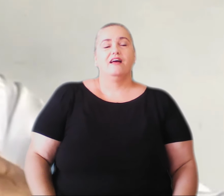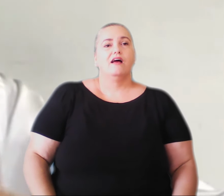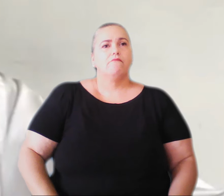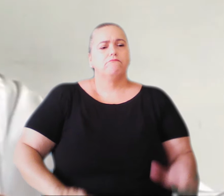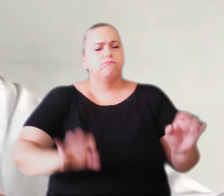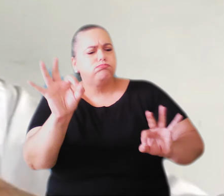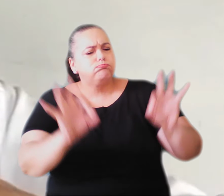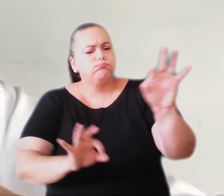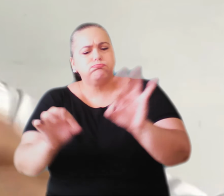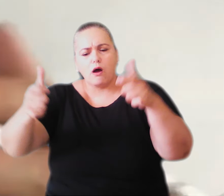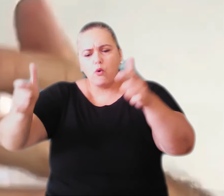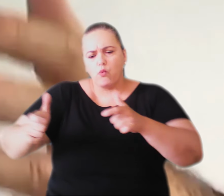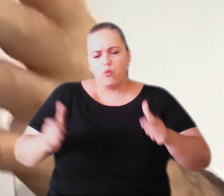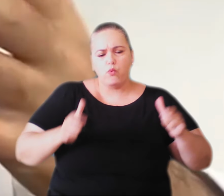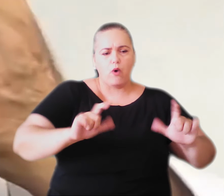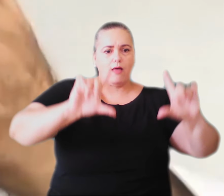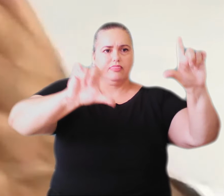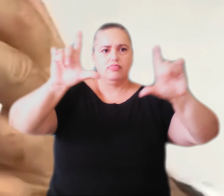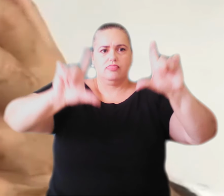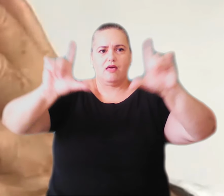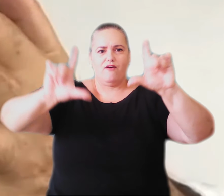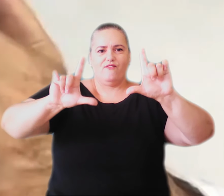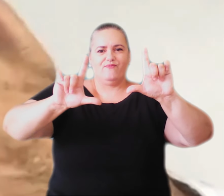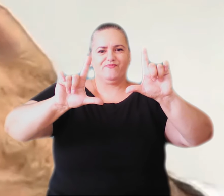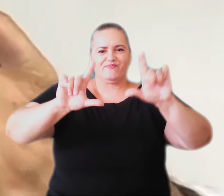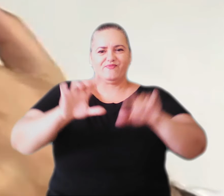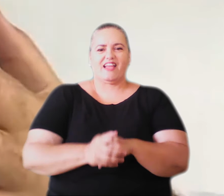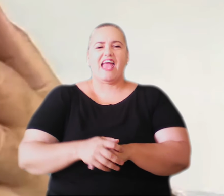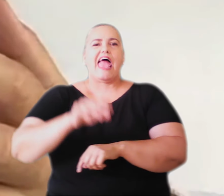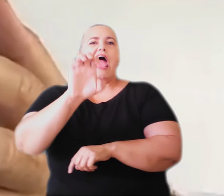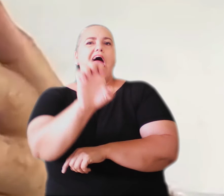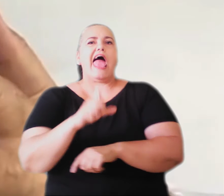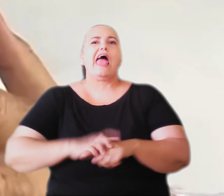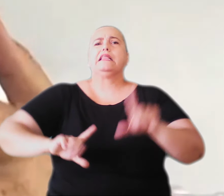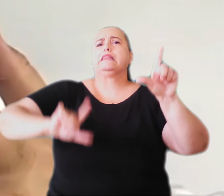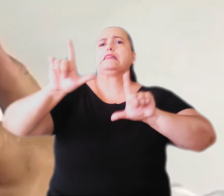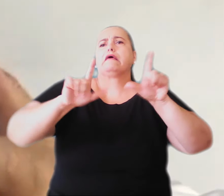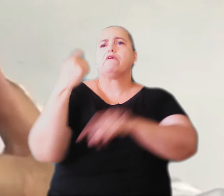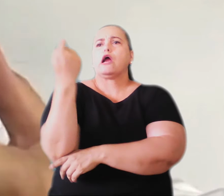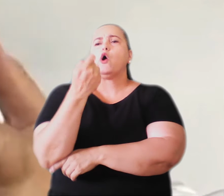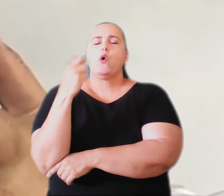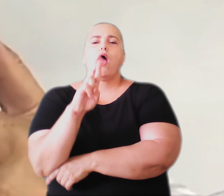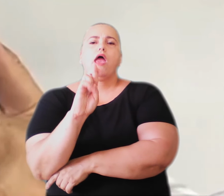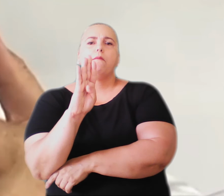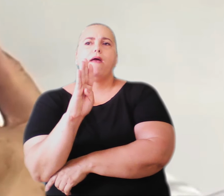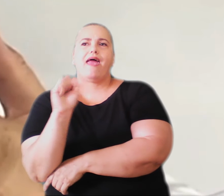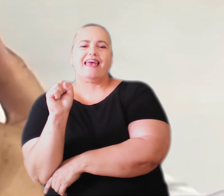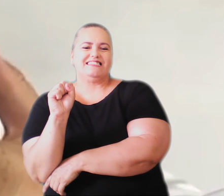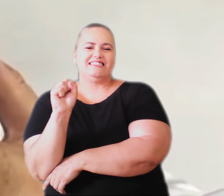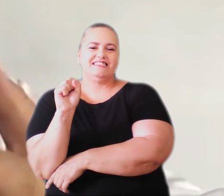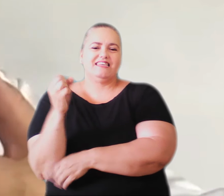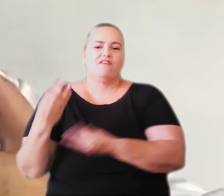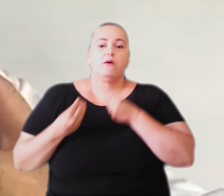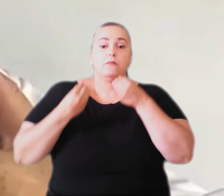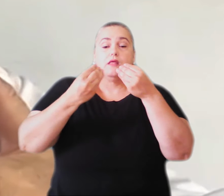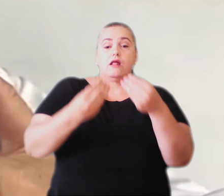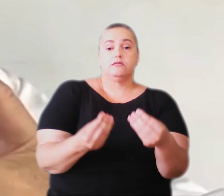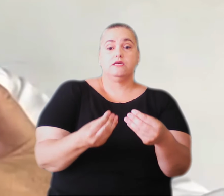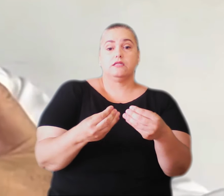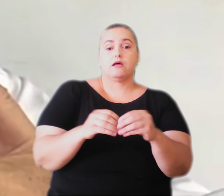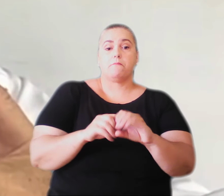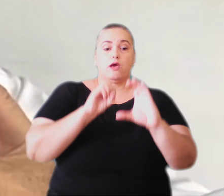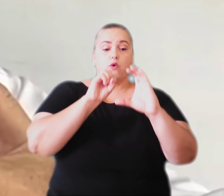para as televisões irem lá. Nós levávamos a TVE, a TV Gaúcha, que hoje é RBS. Nós chegamos a trazer a Rede